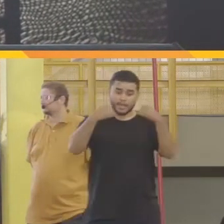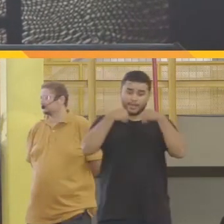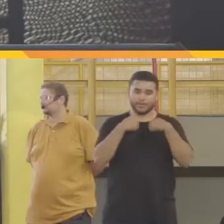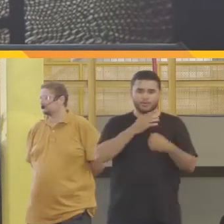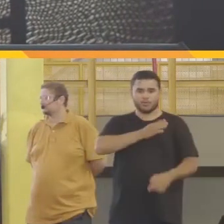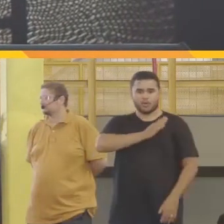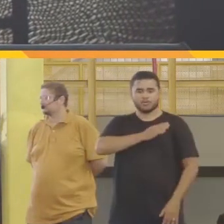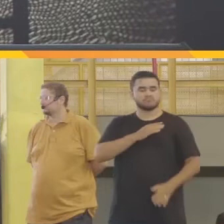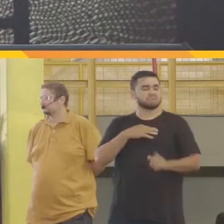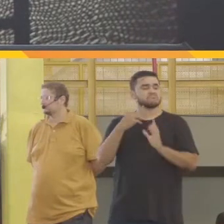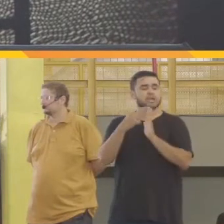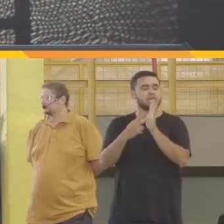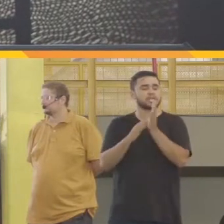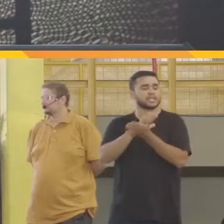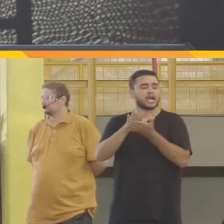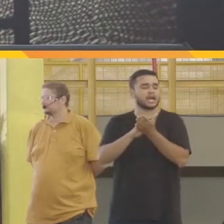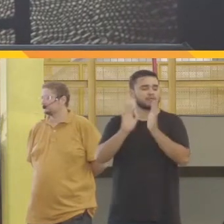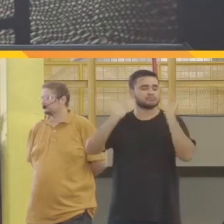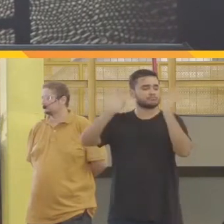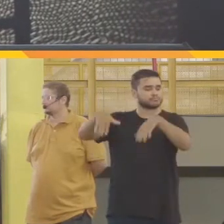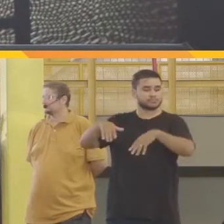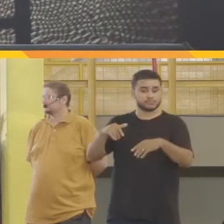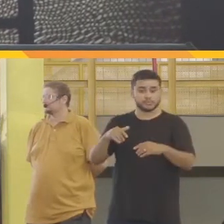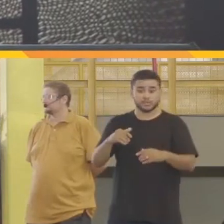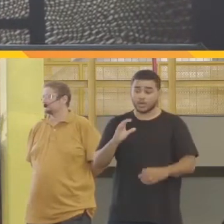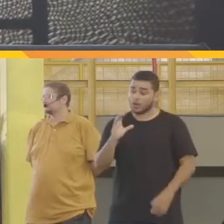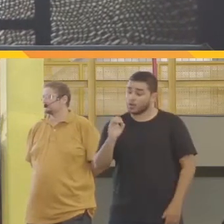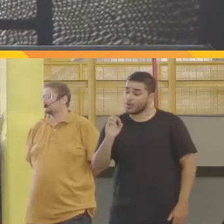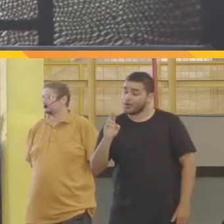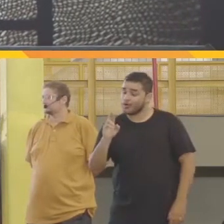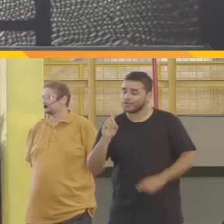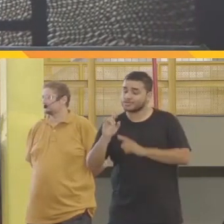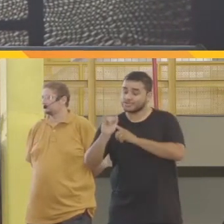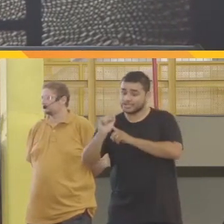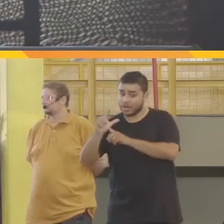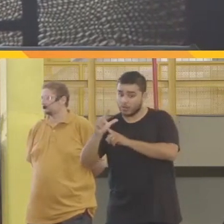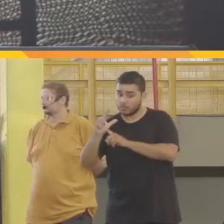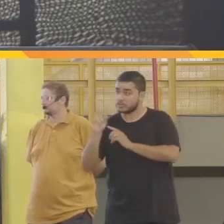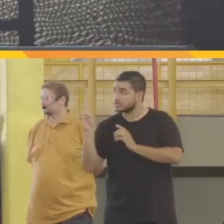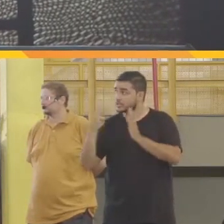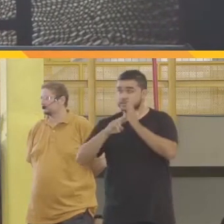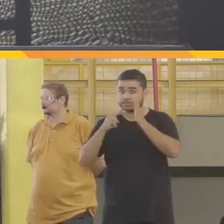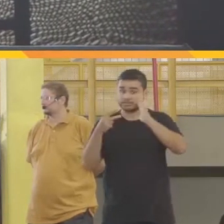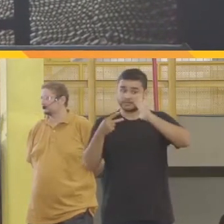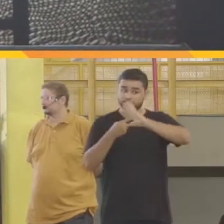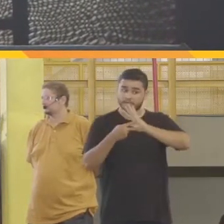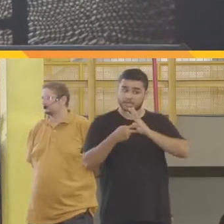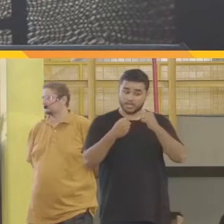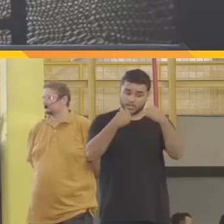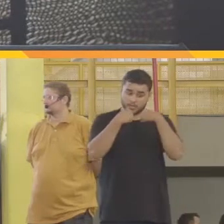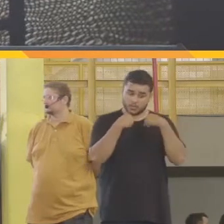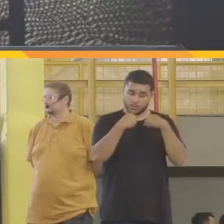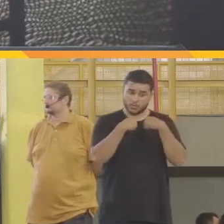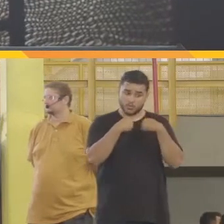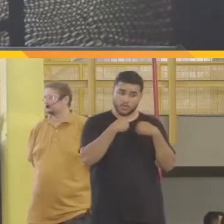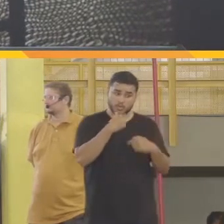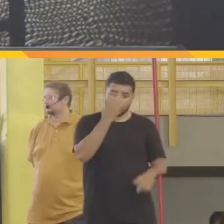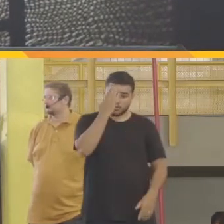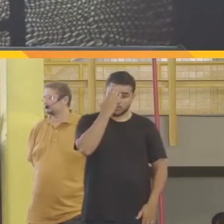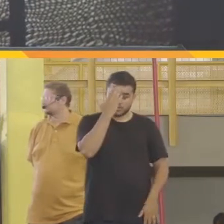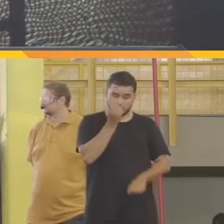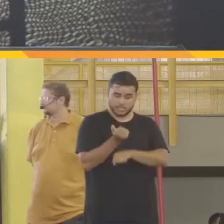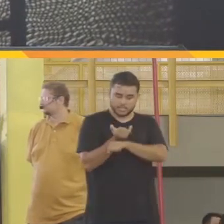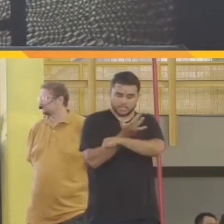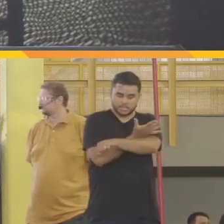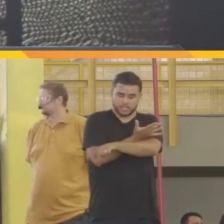não esqueçam. Homem cordial é um homem avesso, contrário à razão. É um homem que